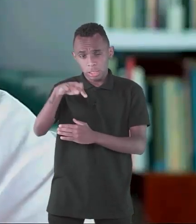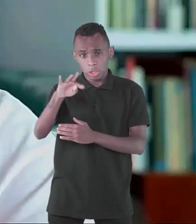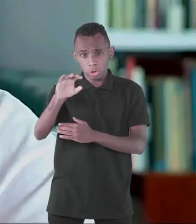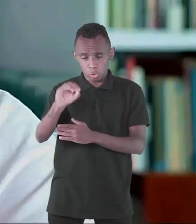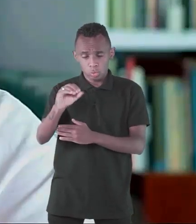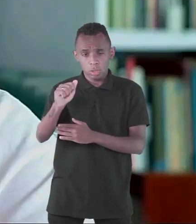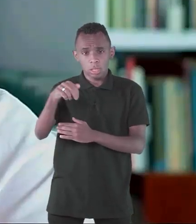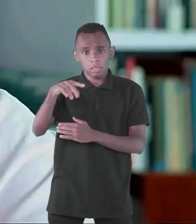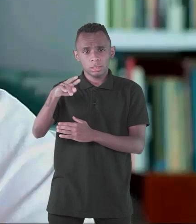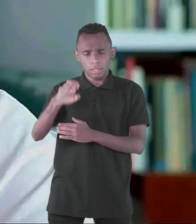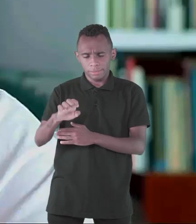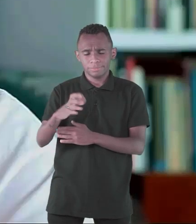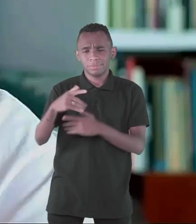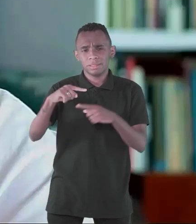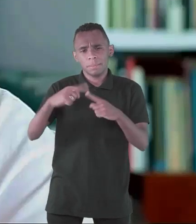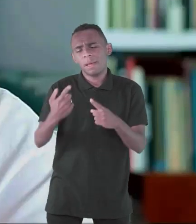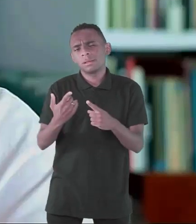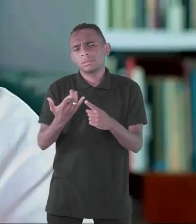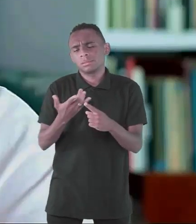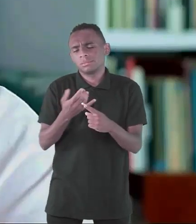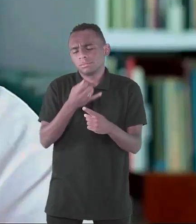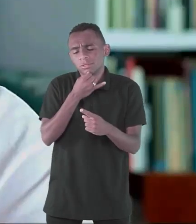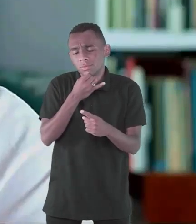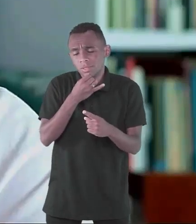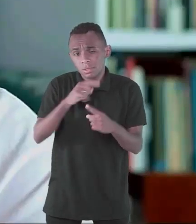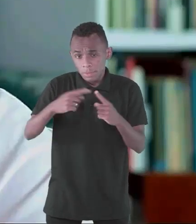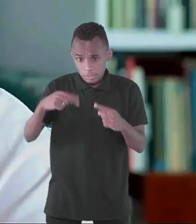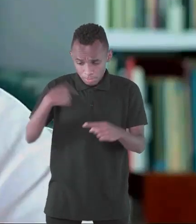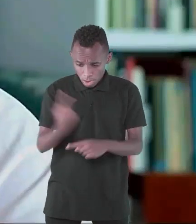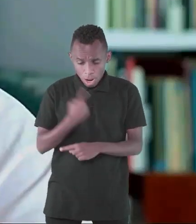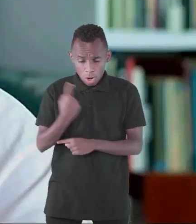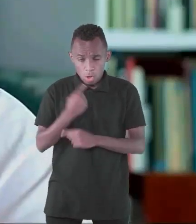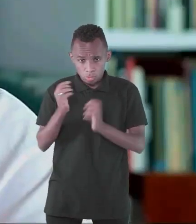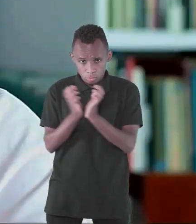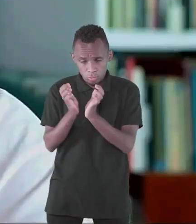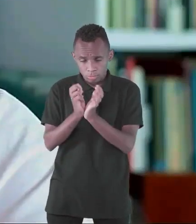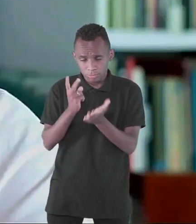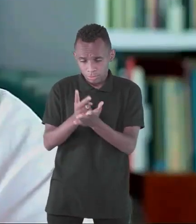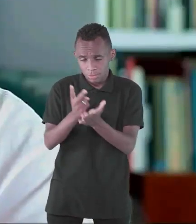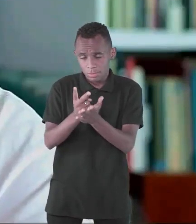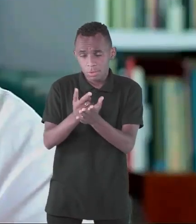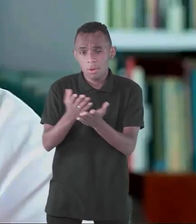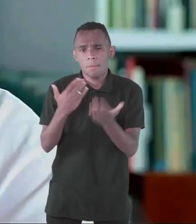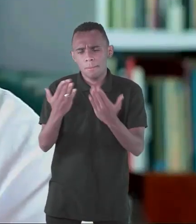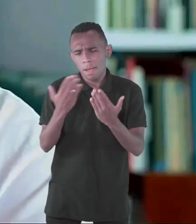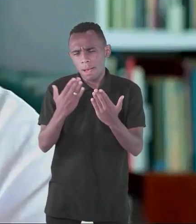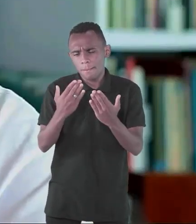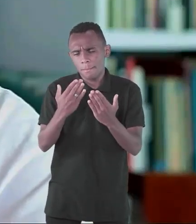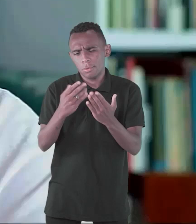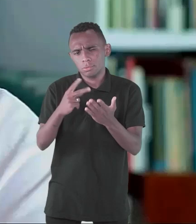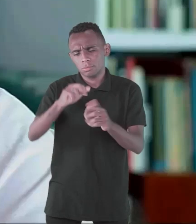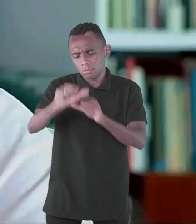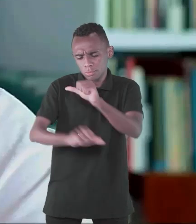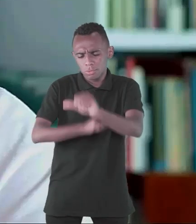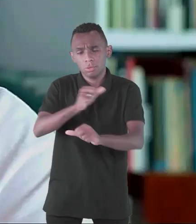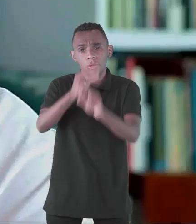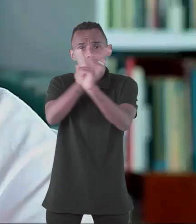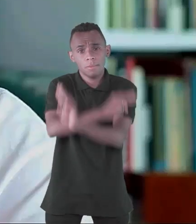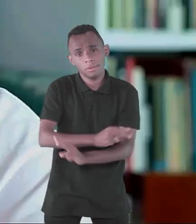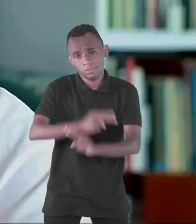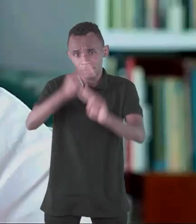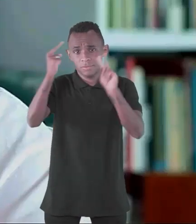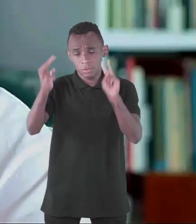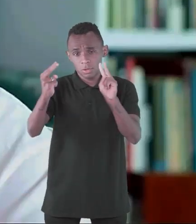virtualmente, é claro, infelizmente. O escritor e apresentador Afonso Borges é um homem branco de cabelos e